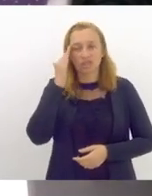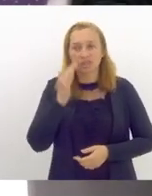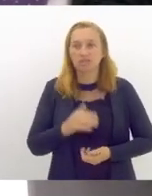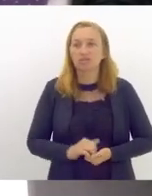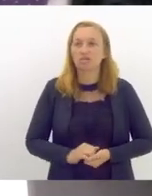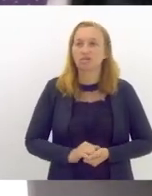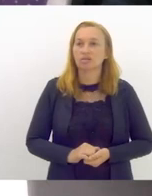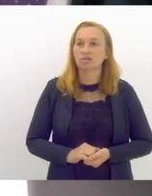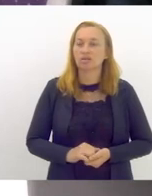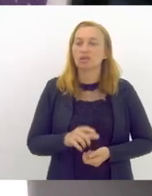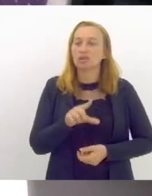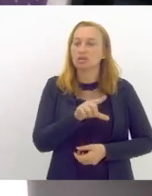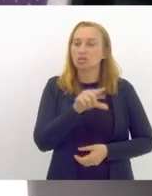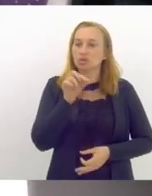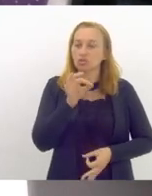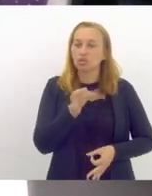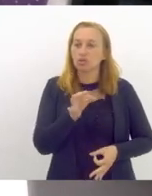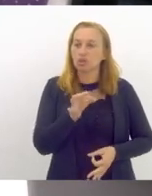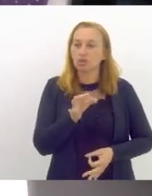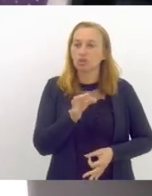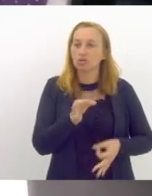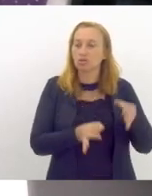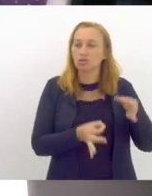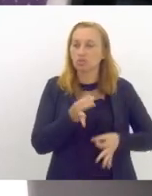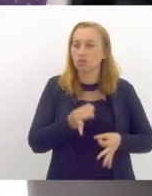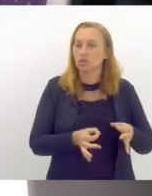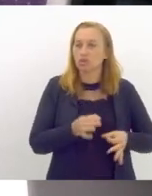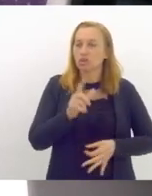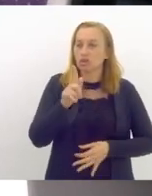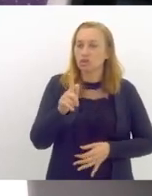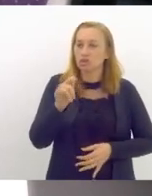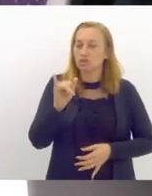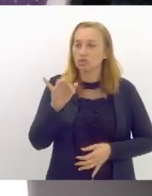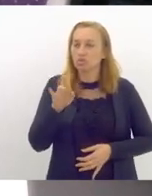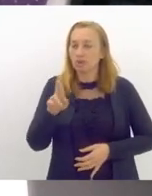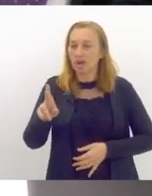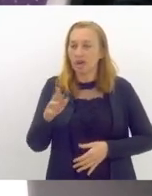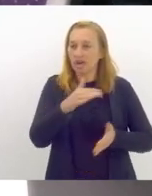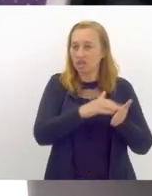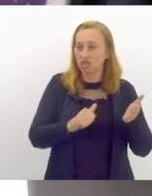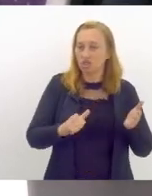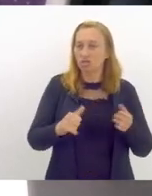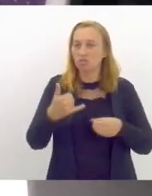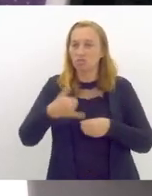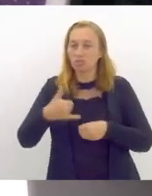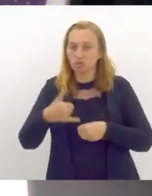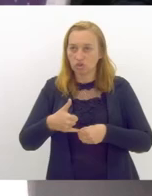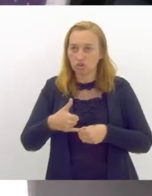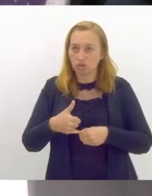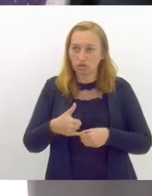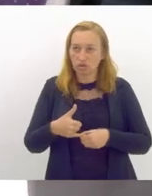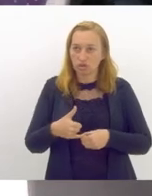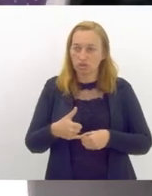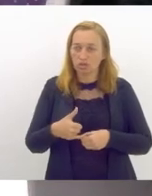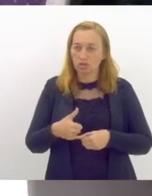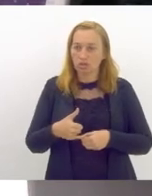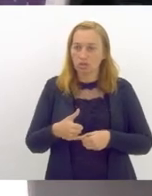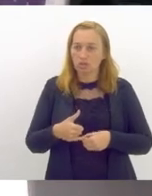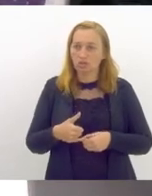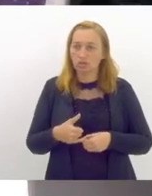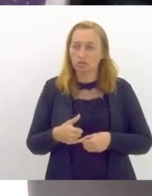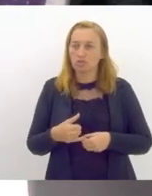que a decisão do Gilmar Mendes retira o combustível a gasolina do bem essenciais